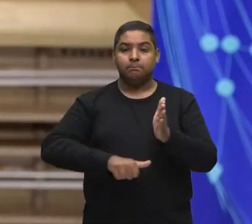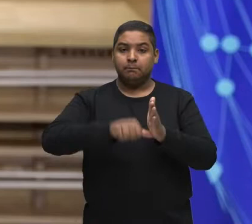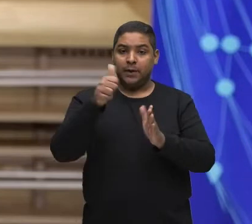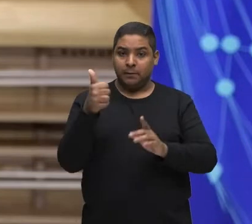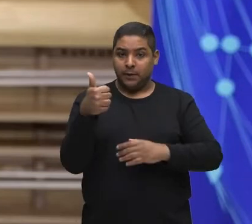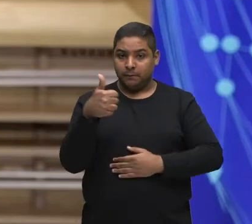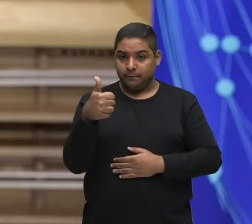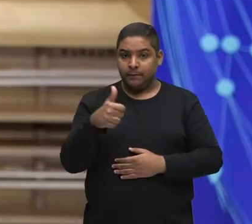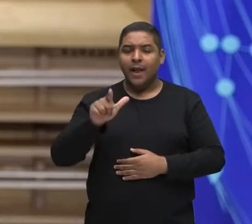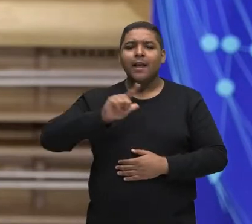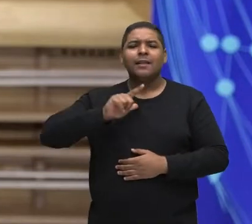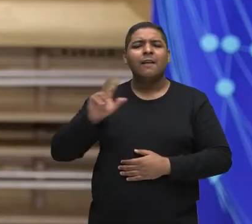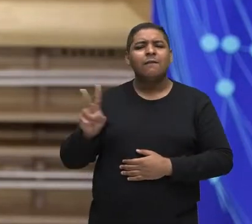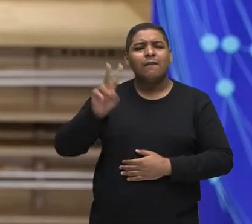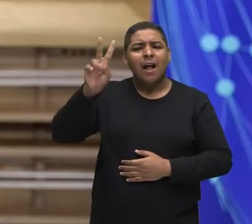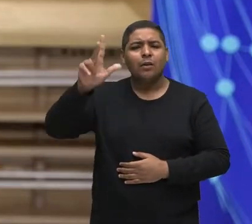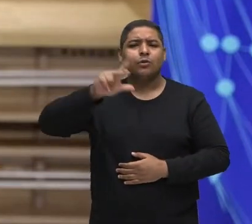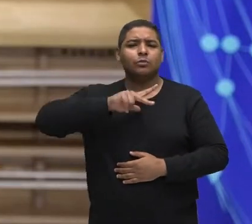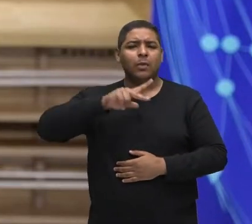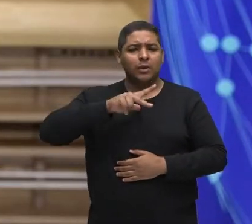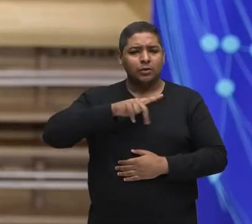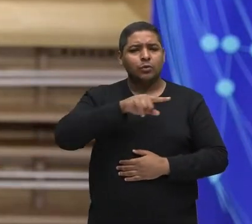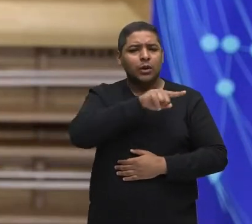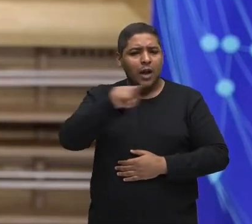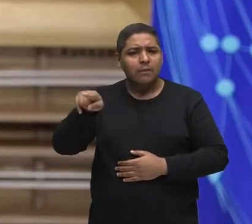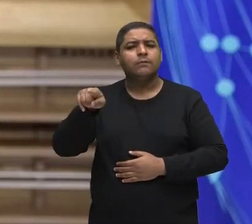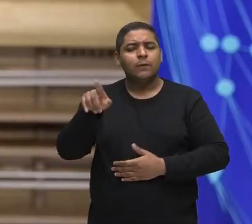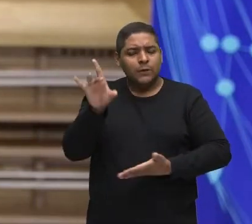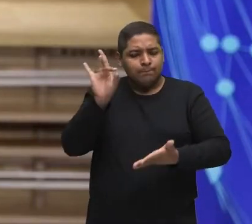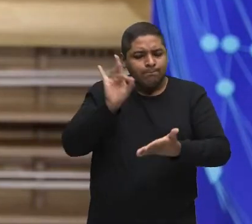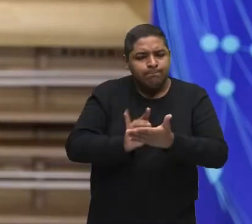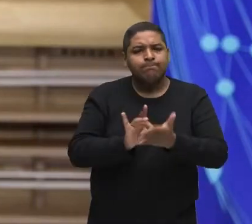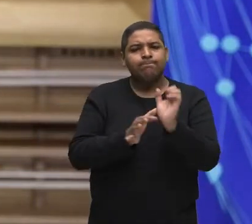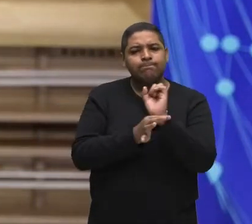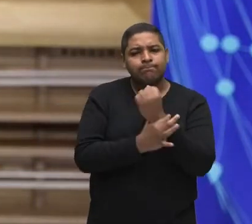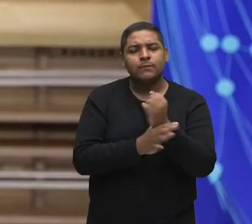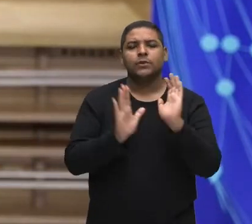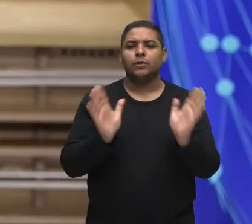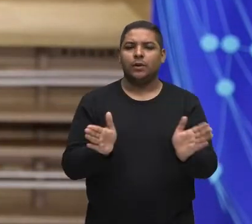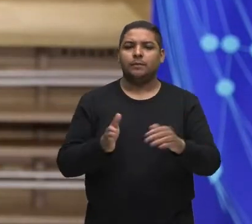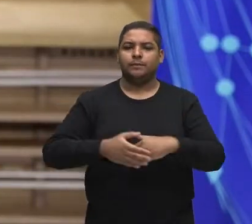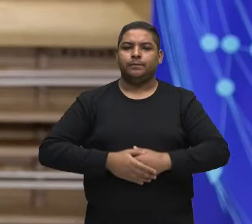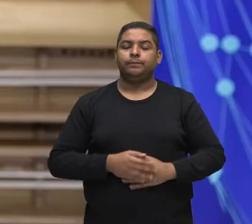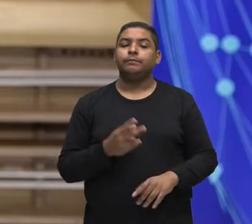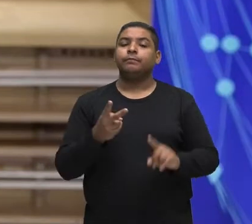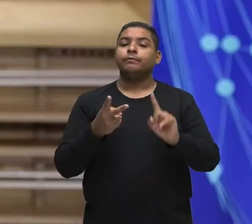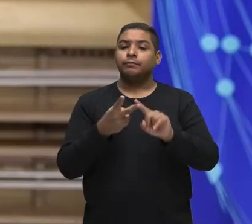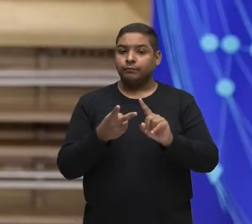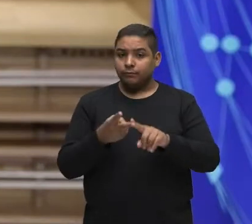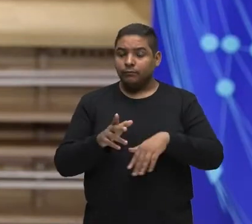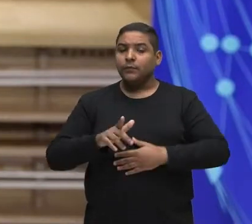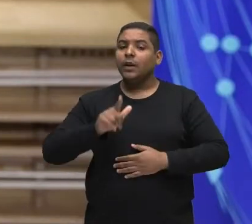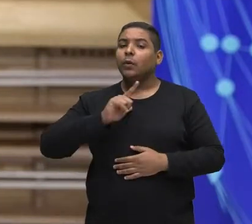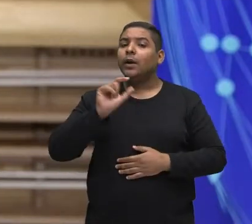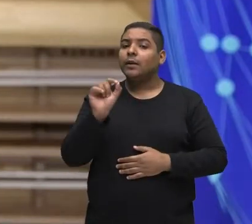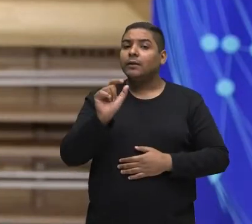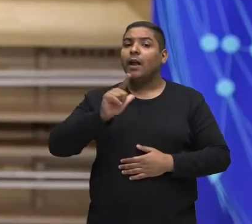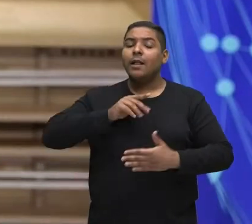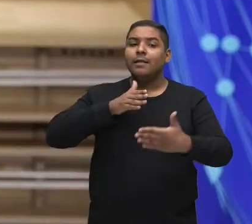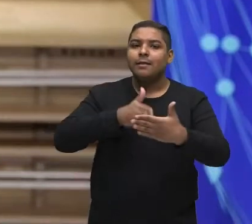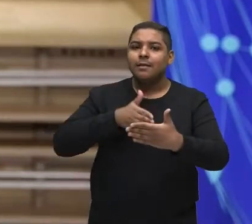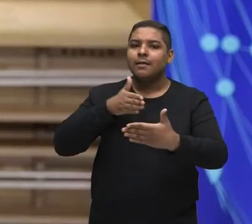delas é: tenha valores pessoais muito bem estabelecidos. A segunda é: saiba dar